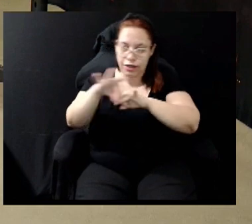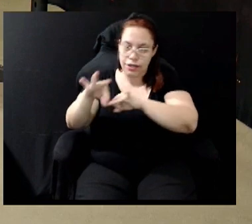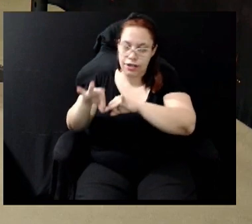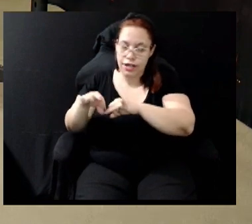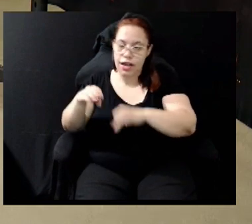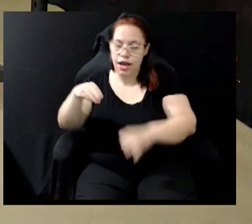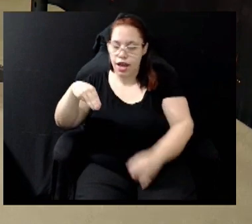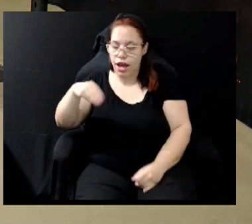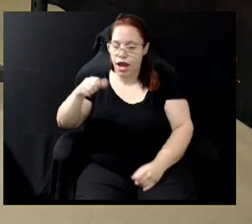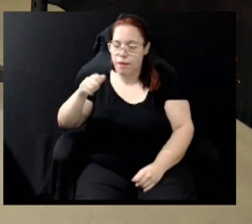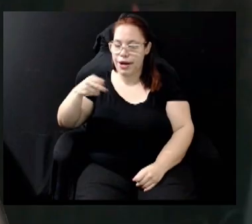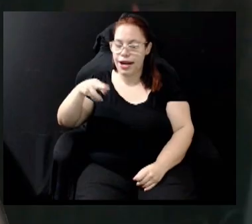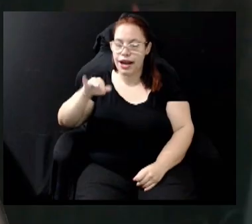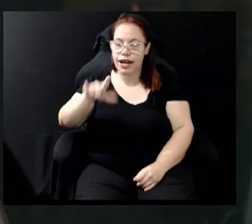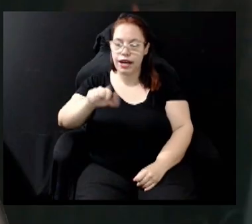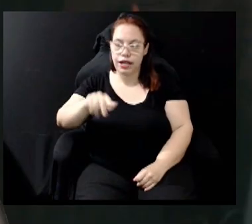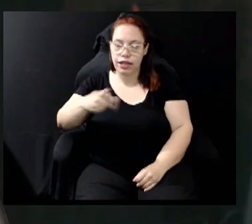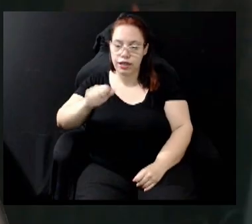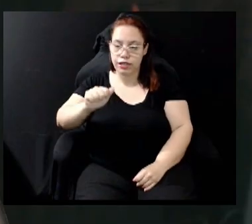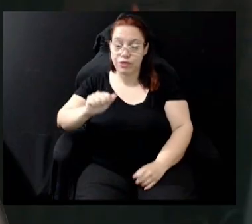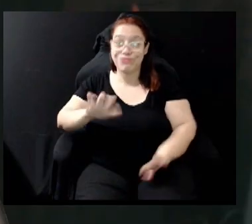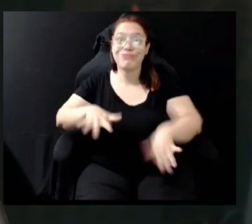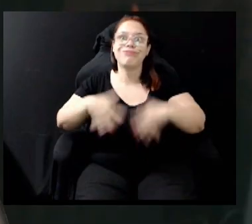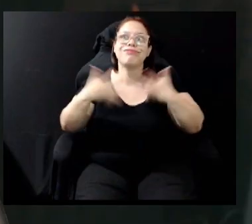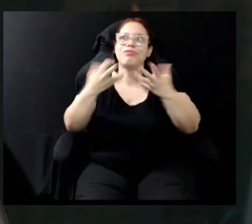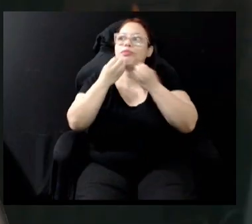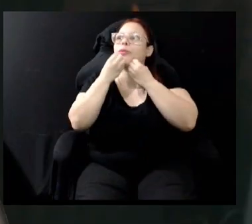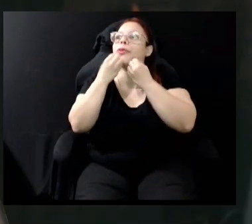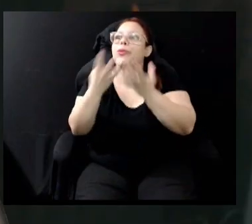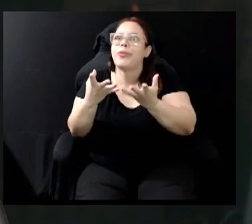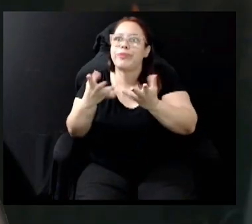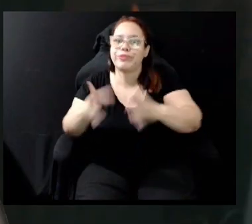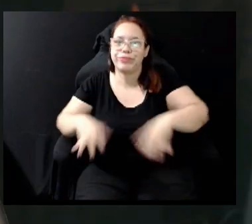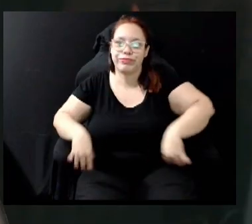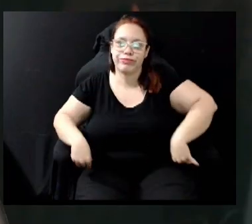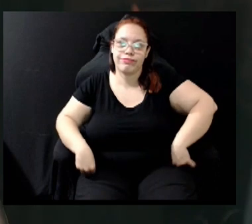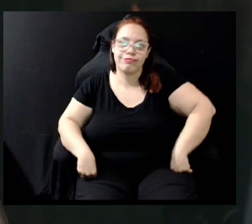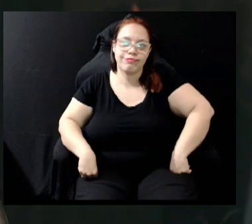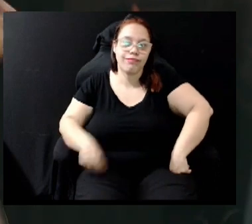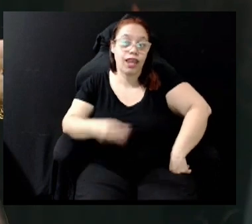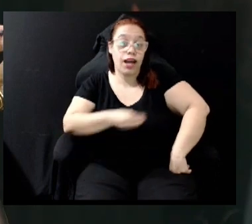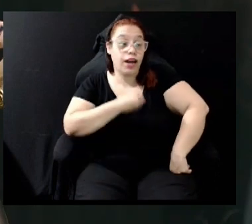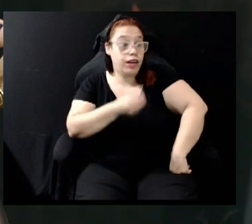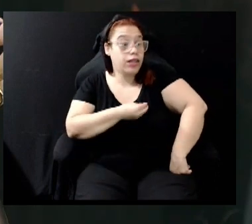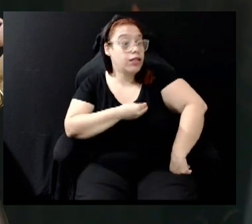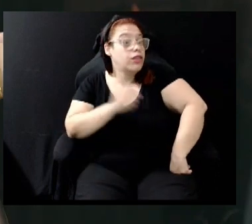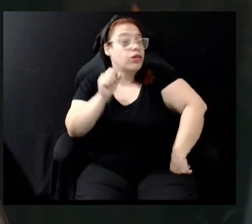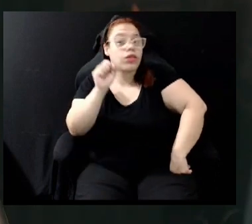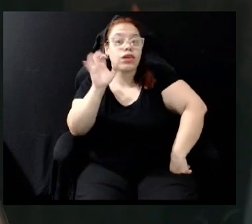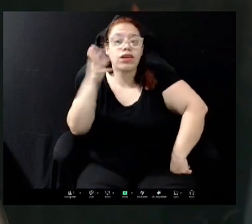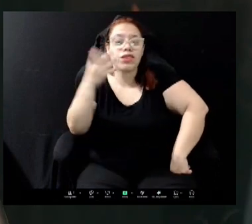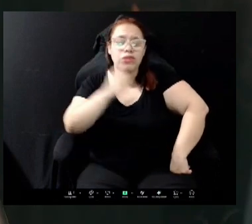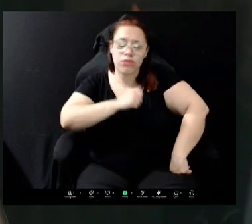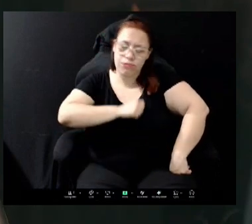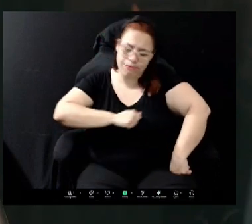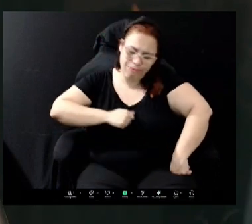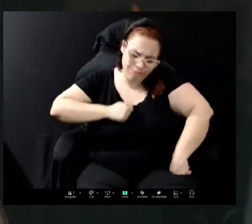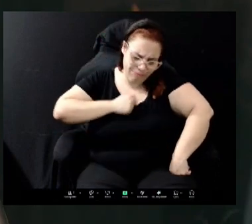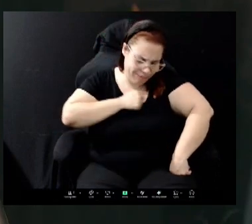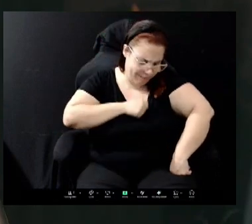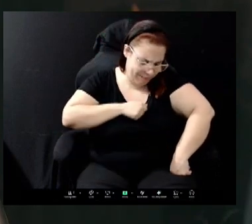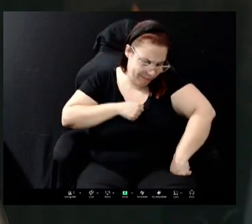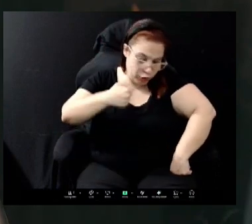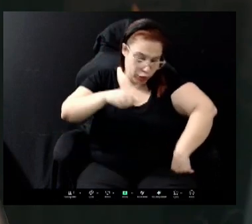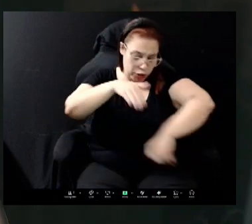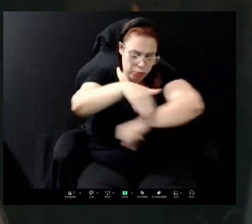Amarelinha, exatamente. Quanta coisa boa, quanta coisa boa a gente viveu. E hoje o que acontece? É a saudade, de repente, de ir pra rua. De ir